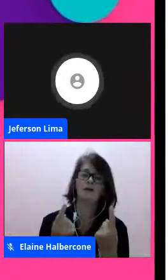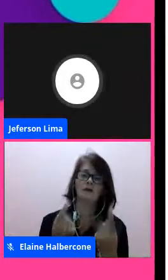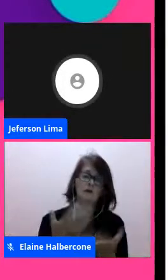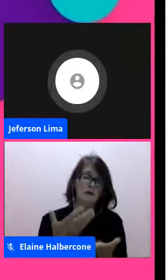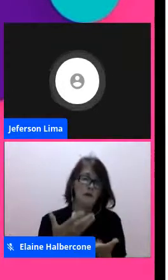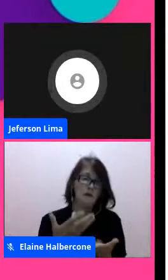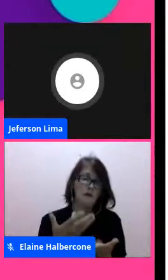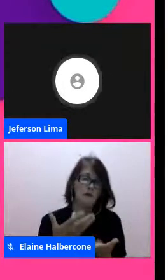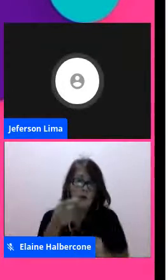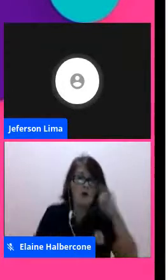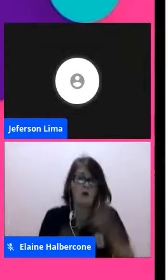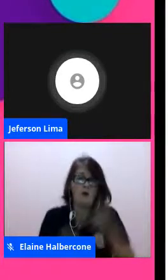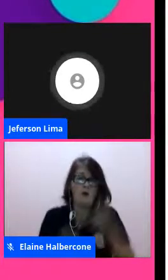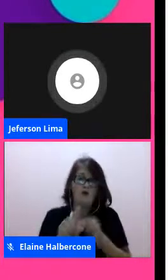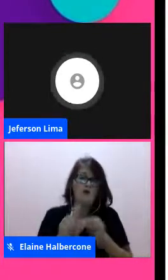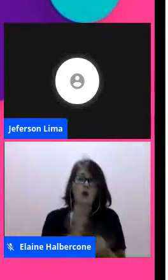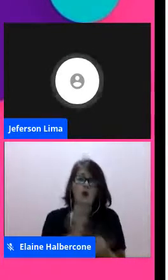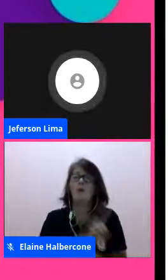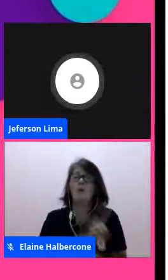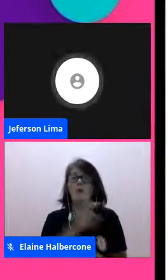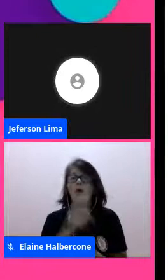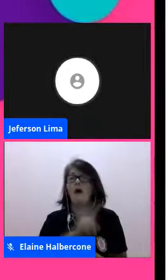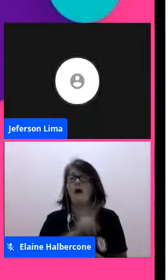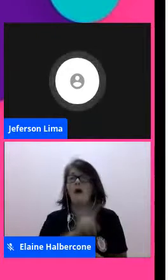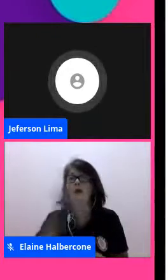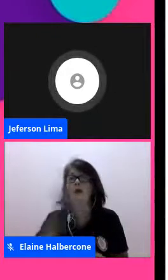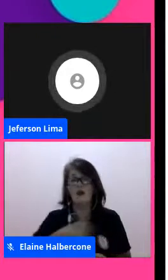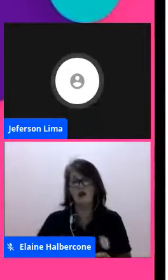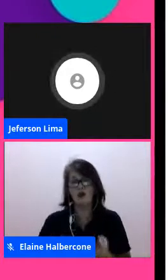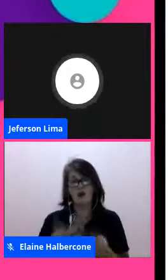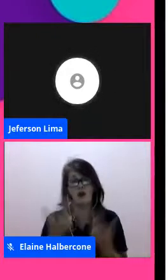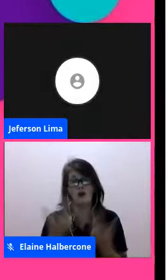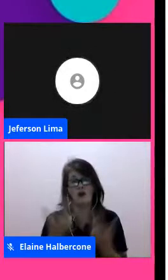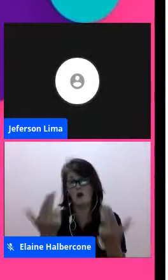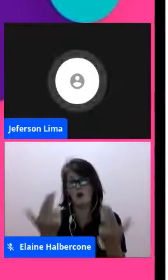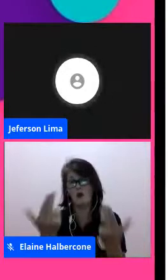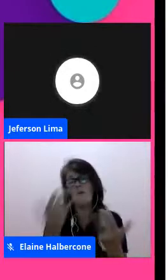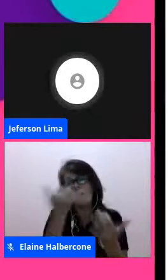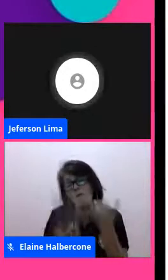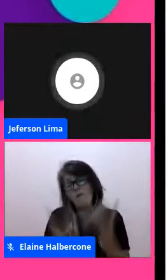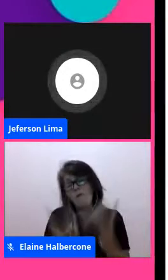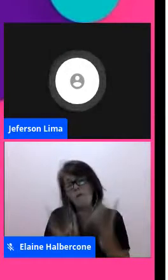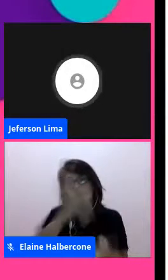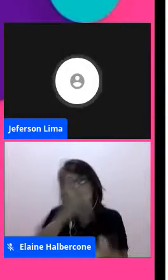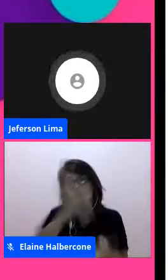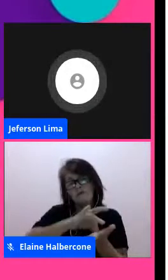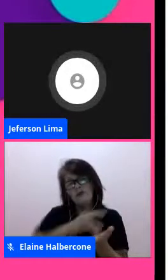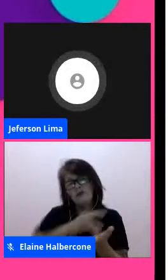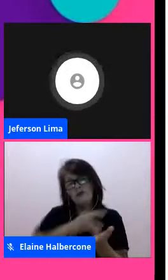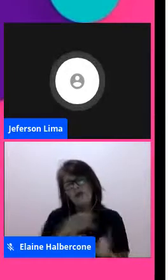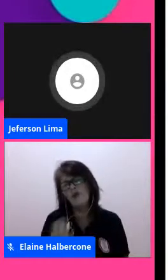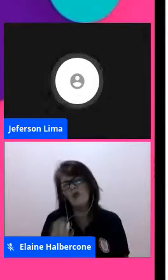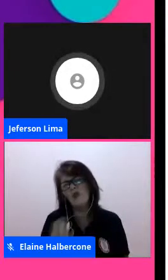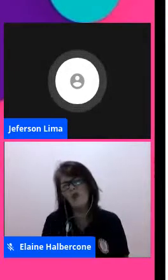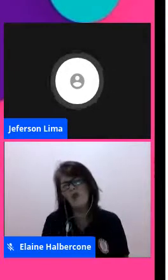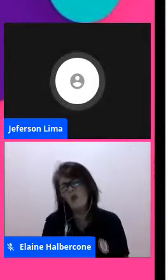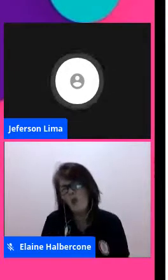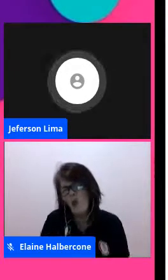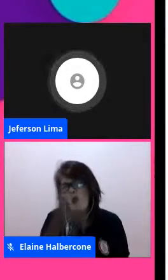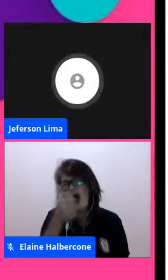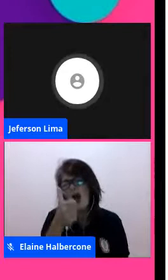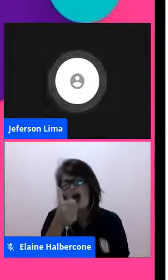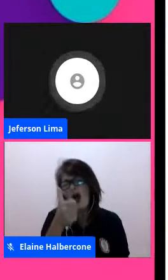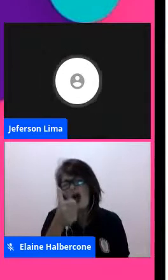comprar um da China e ele vai ter provavelmente quase o mesmo suporte ali da versão original. Tranquilo? Eu digo quase porque às vezes eles compram recursos um pouquinho